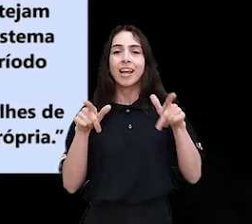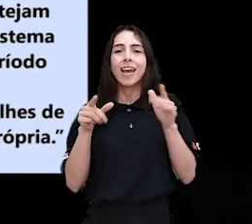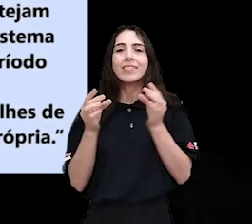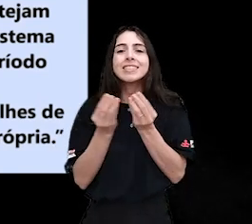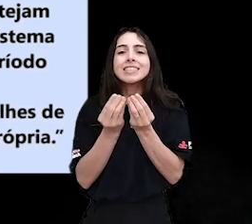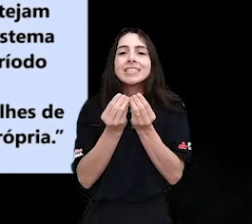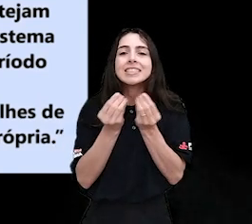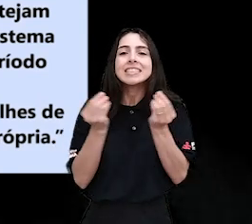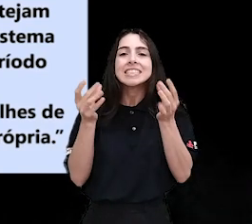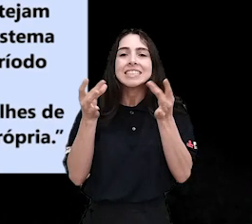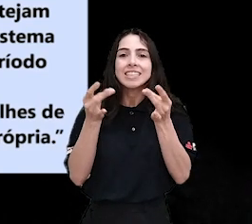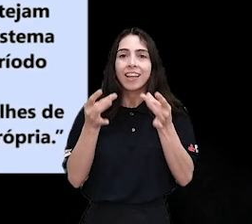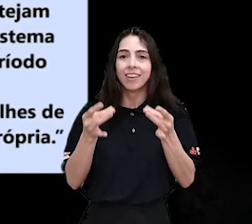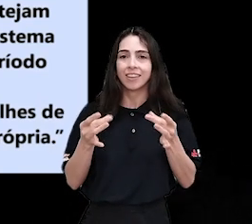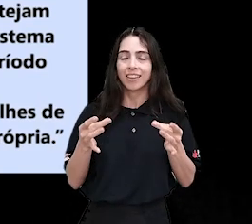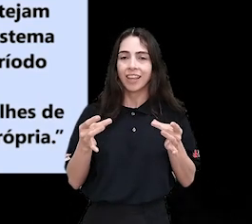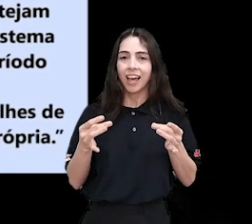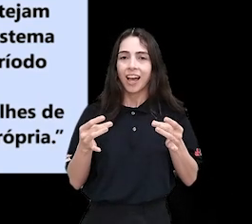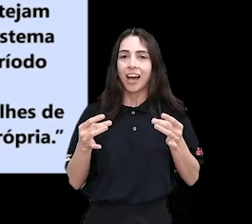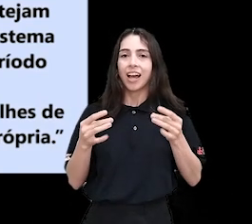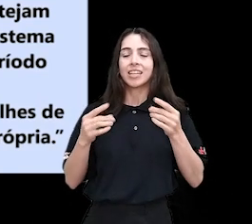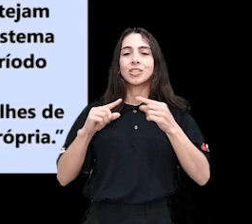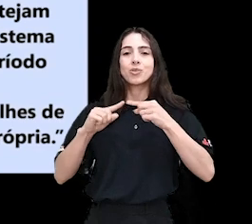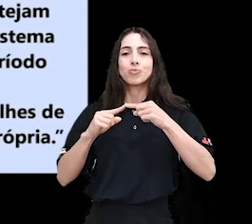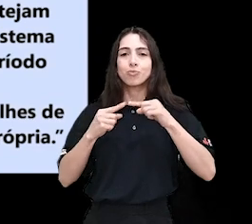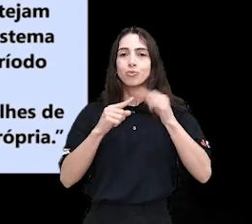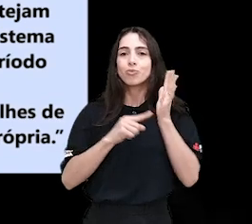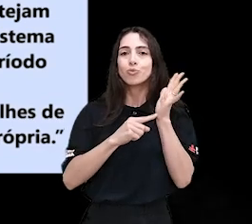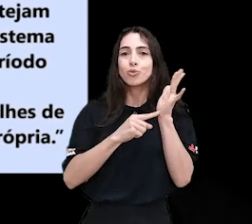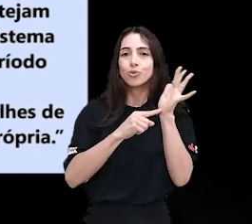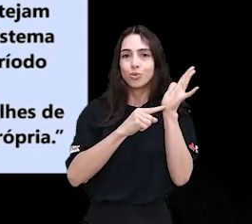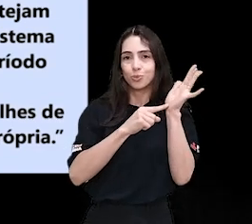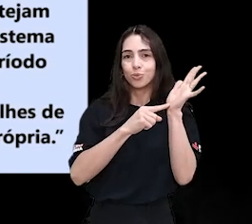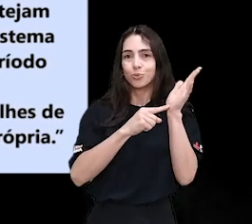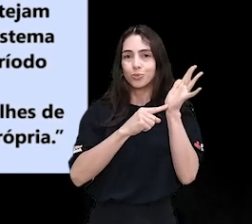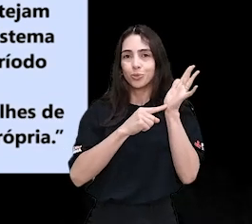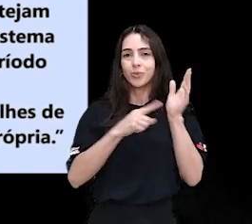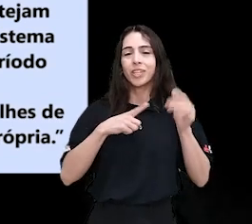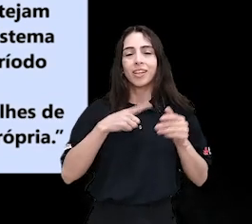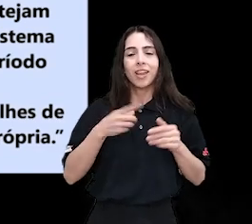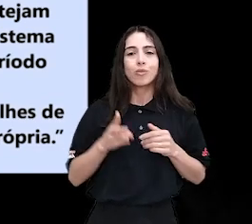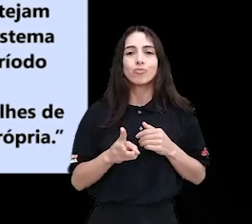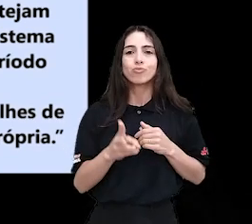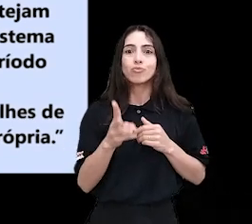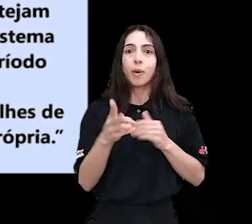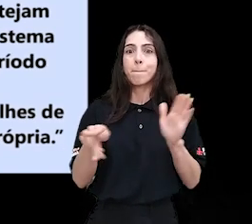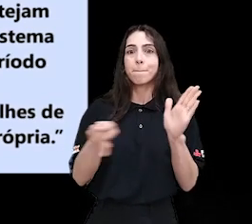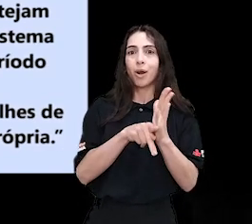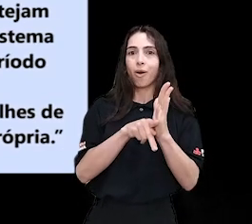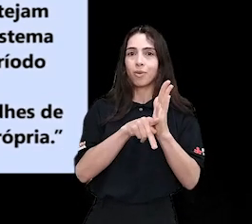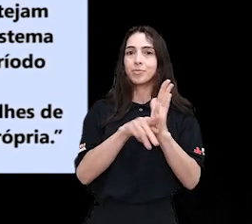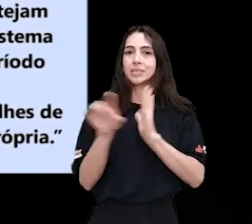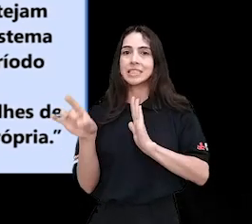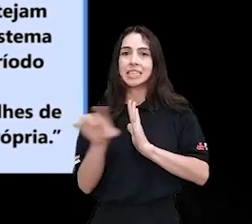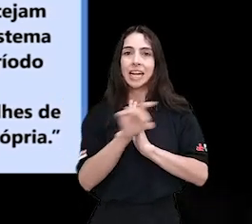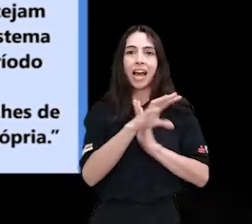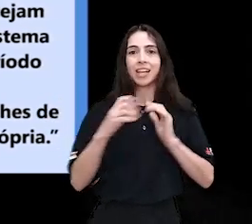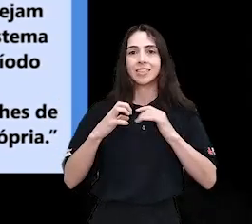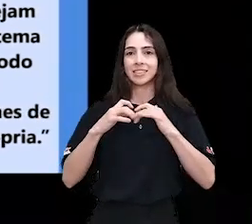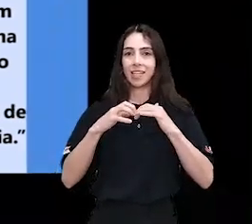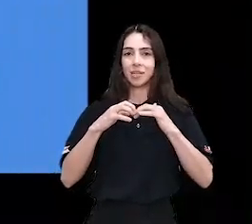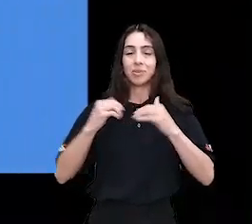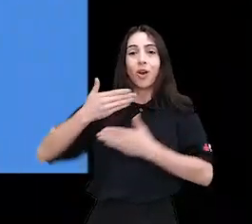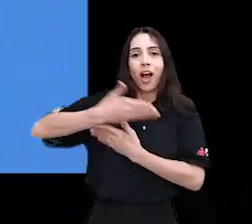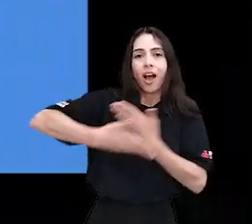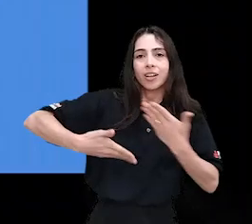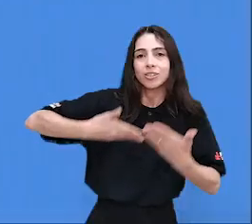que torna os cérebros diferentes é o fato de que os detalhes de como os neurônios se interligam